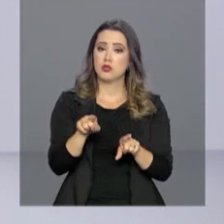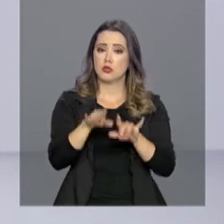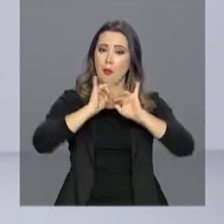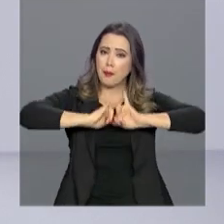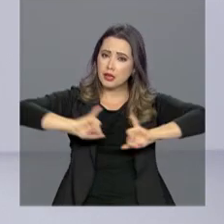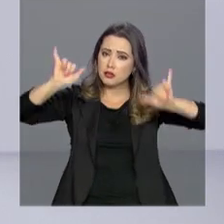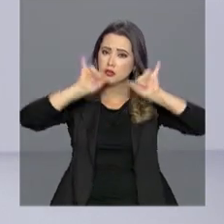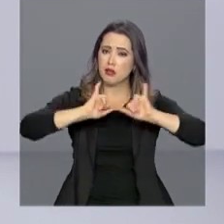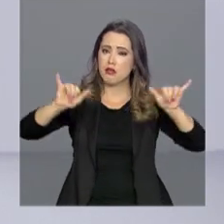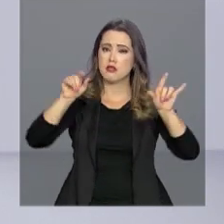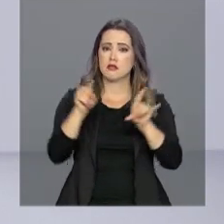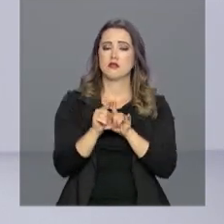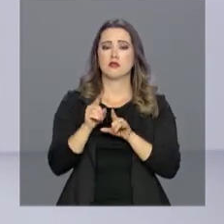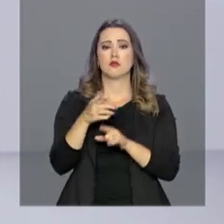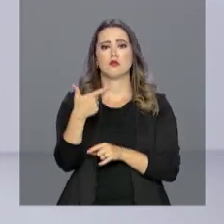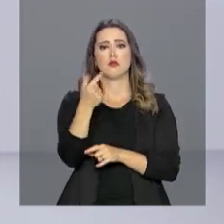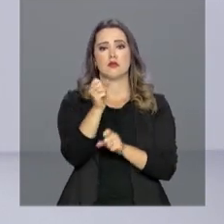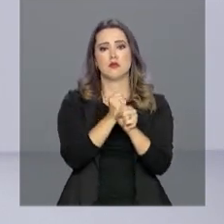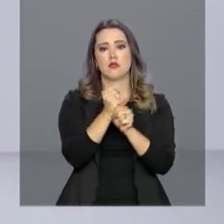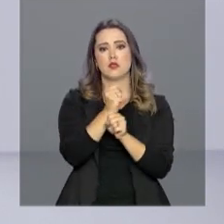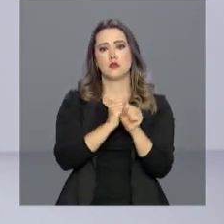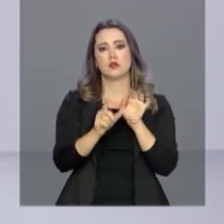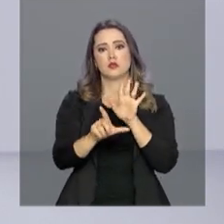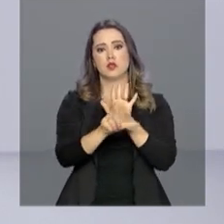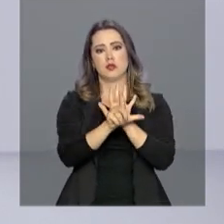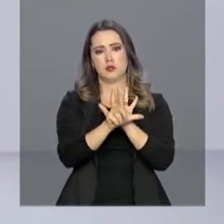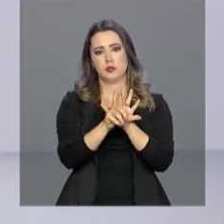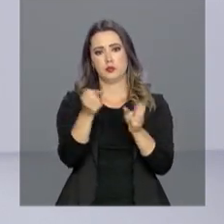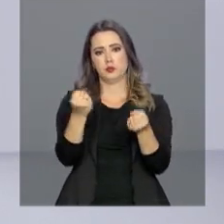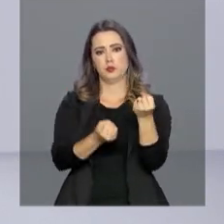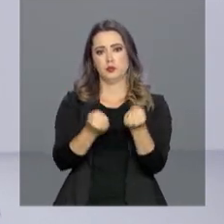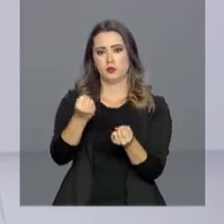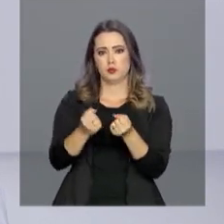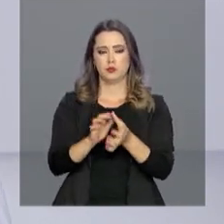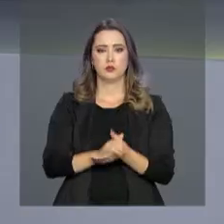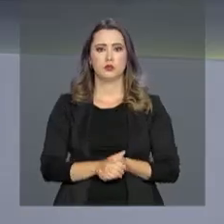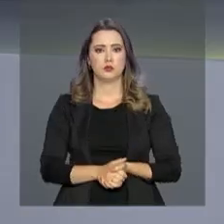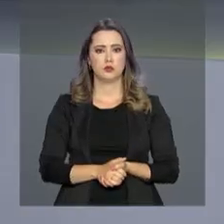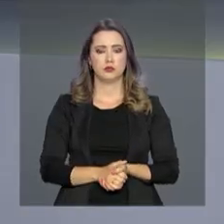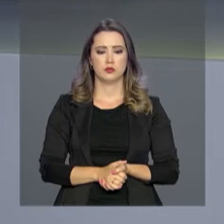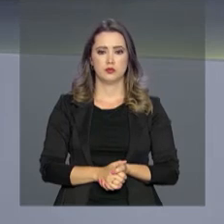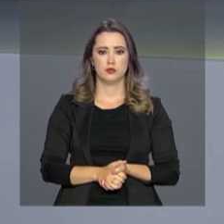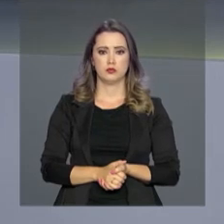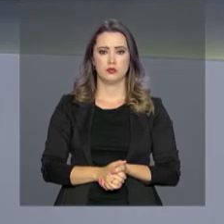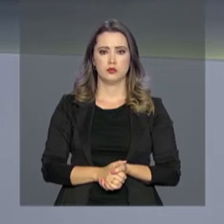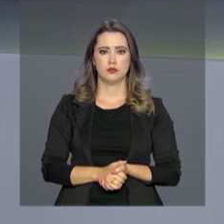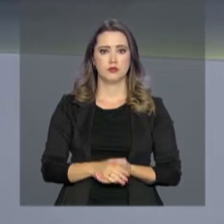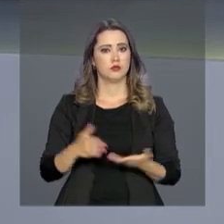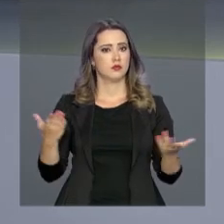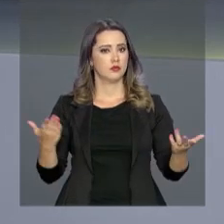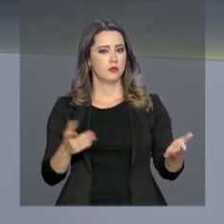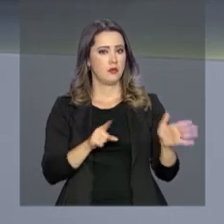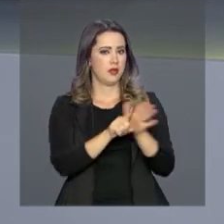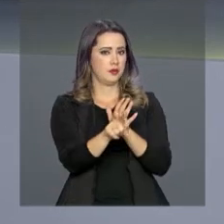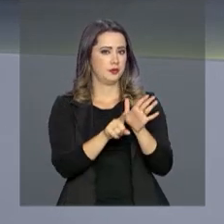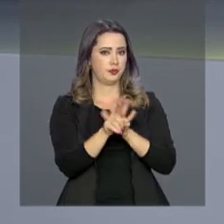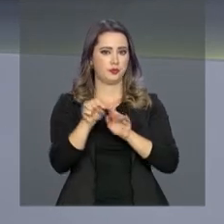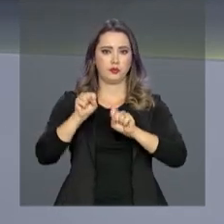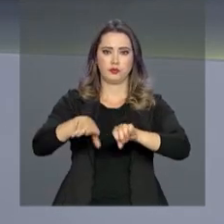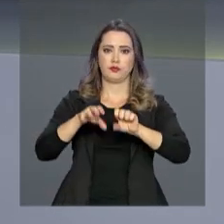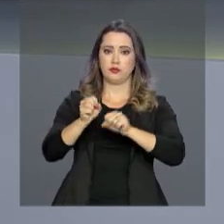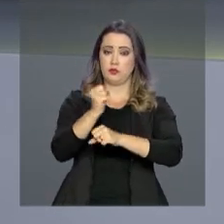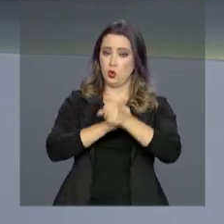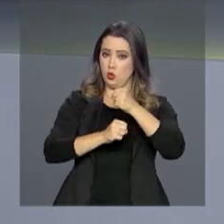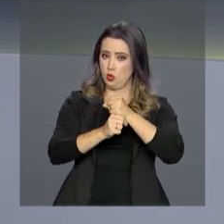comemorativa de 20 anos do código de trânsito brasileiro o censo da educação do ano passado